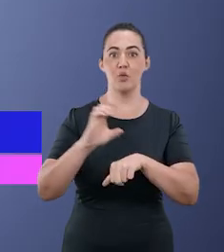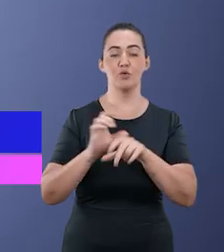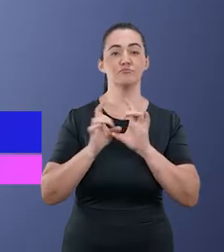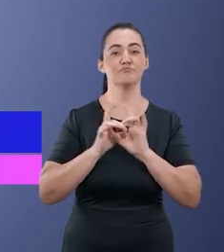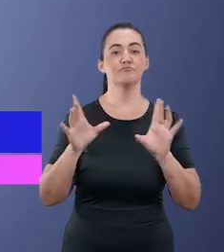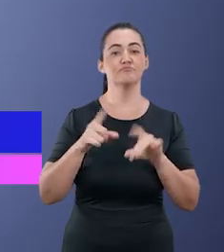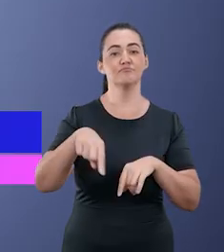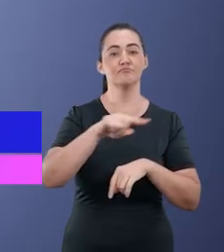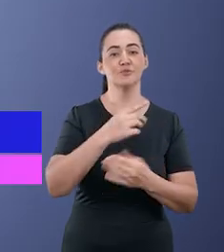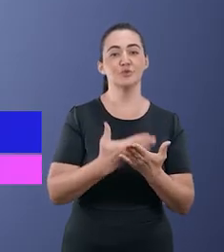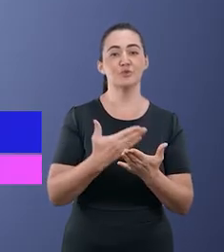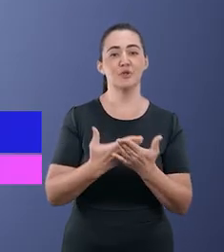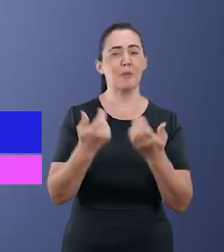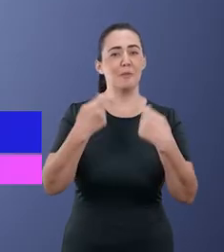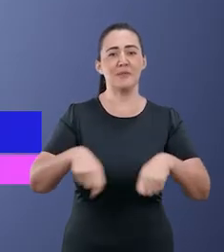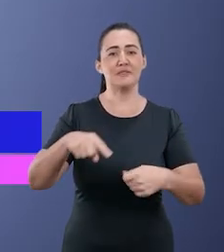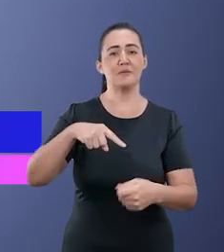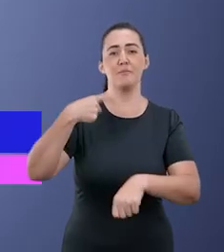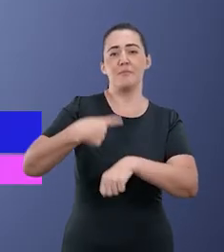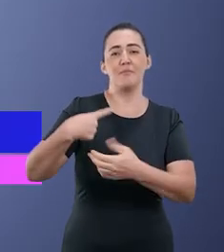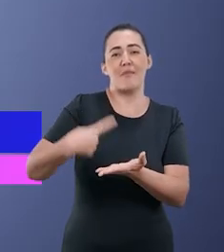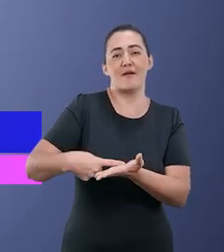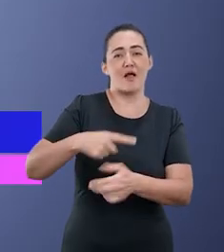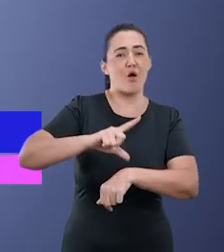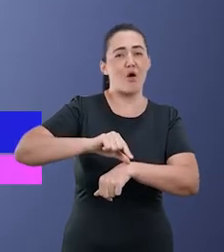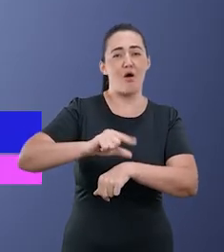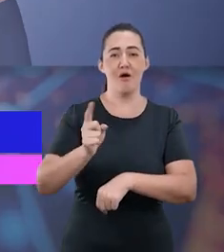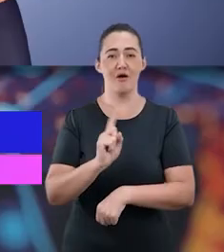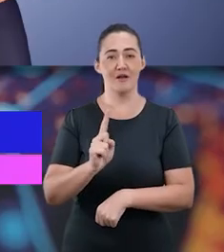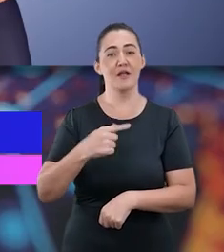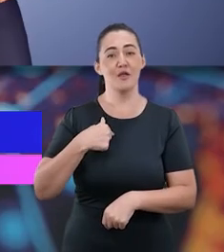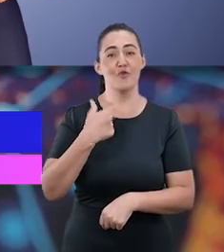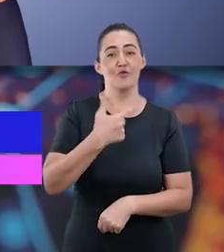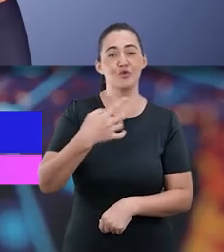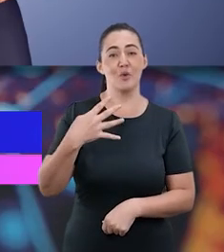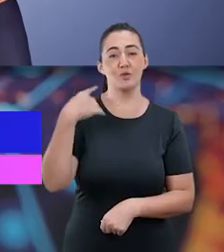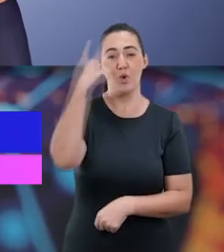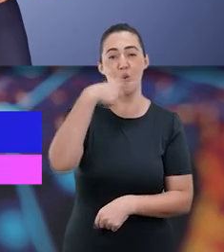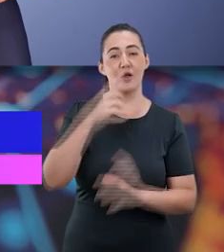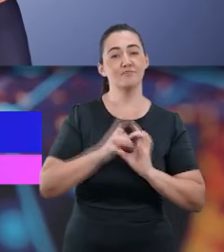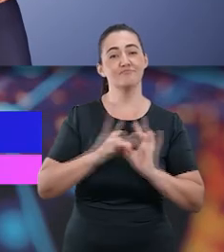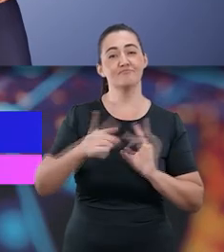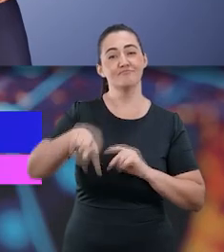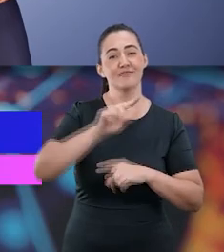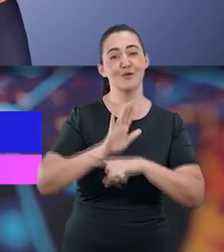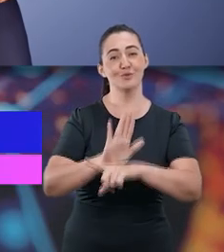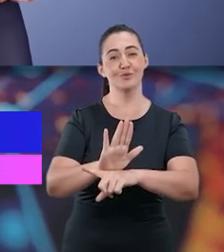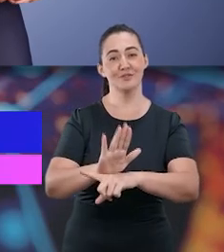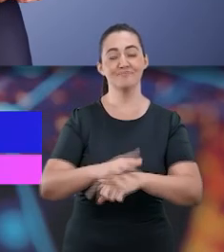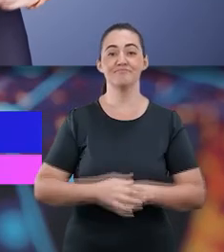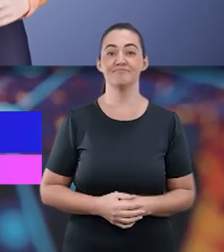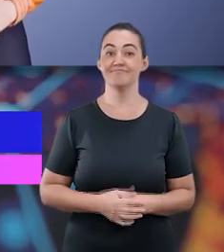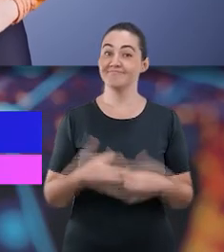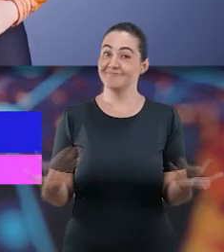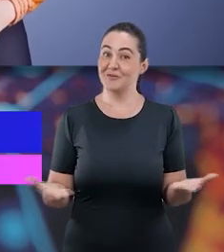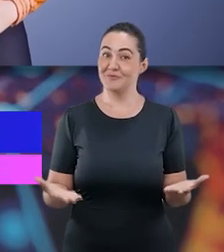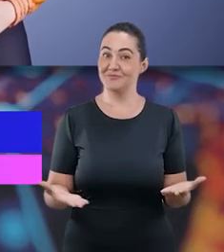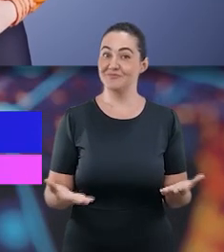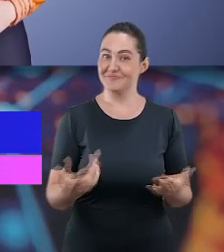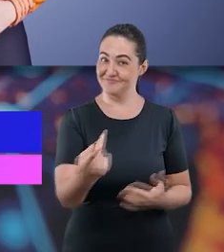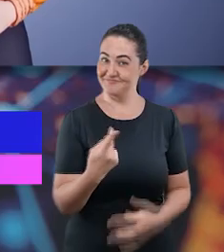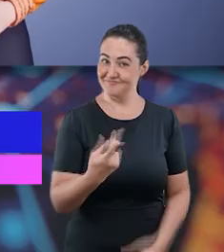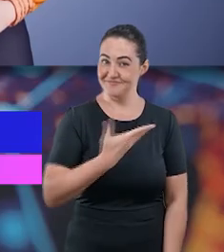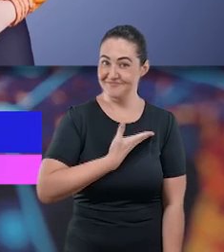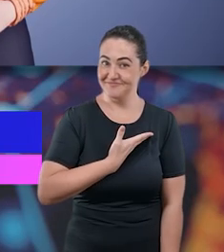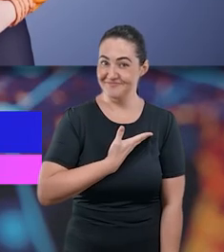disponíveis e não precisa marcar um horário, não. Estou 24 horas disponível para te ajudar. Então, vamos ser